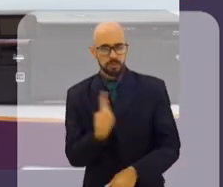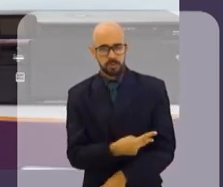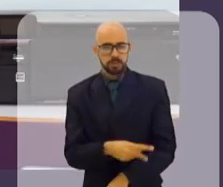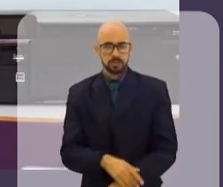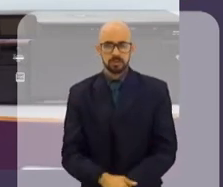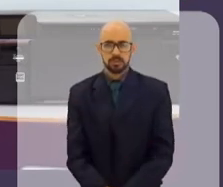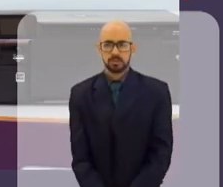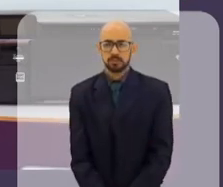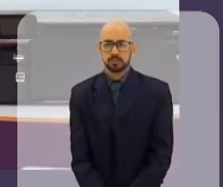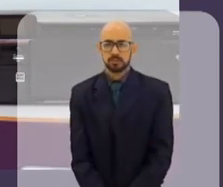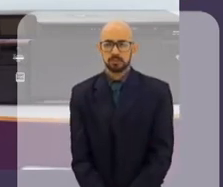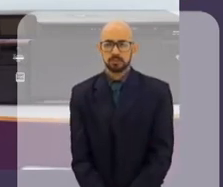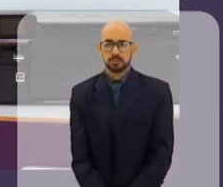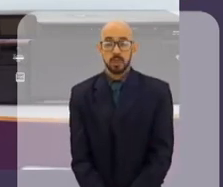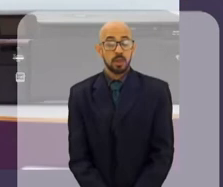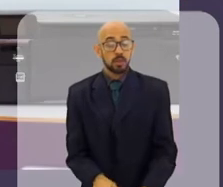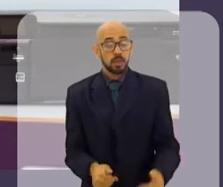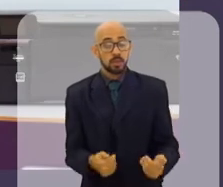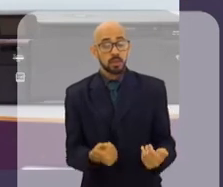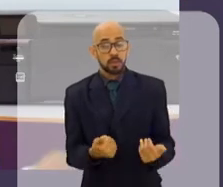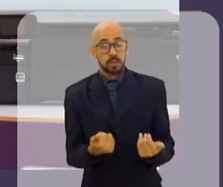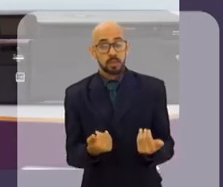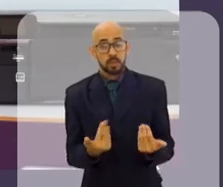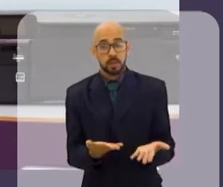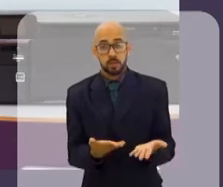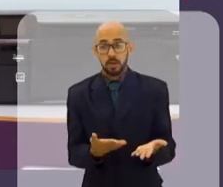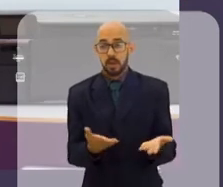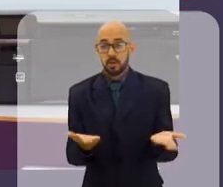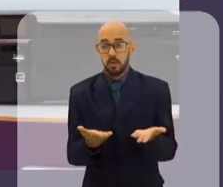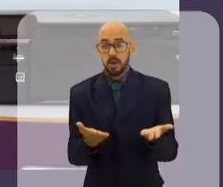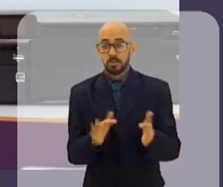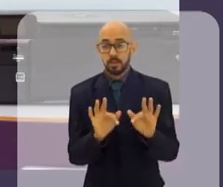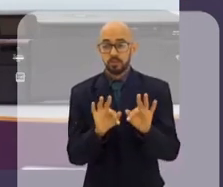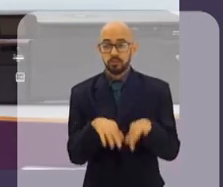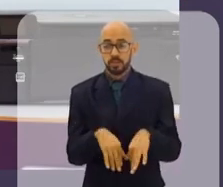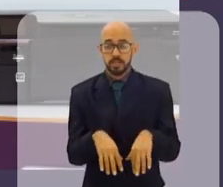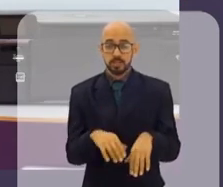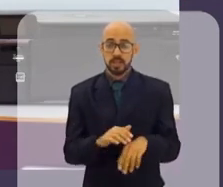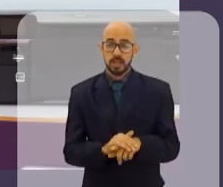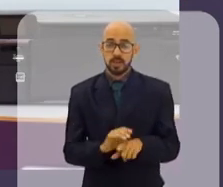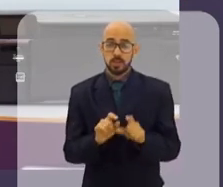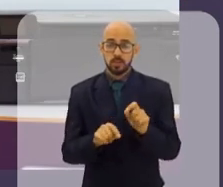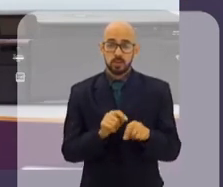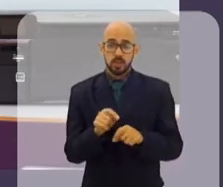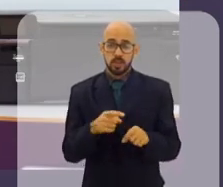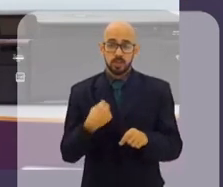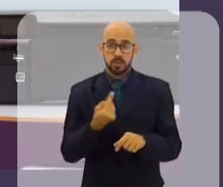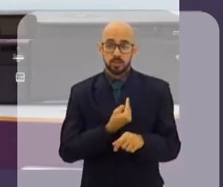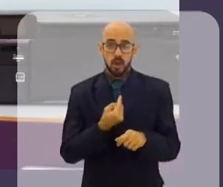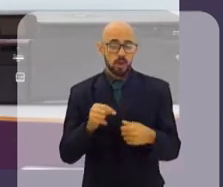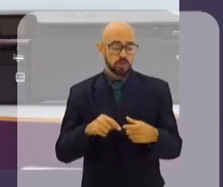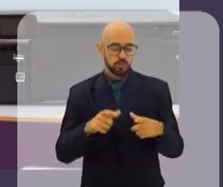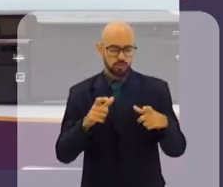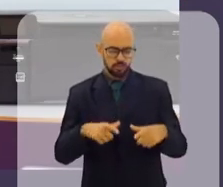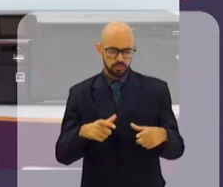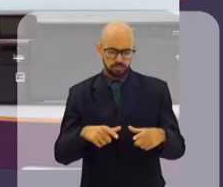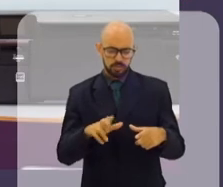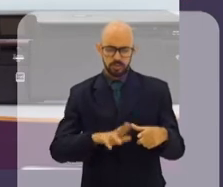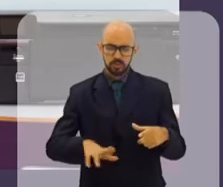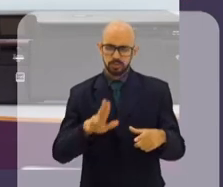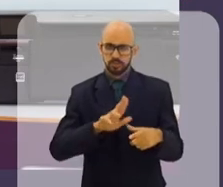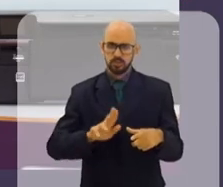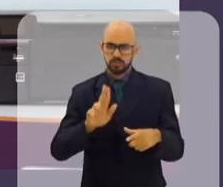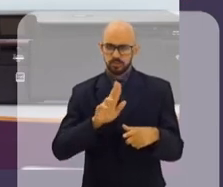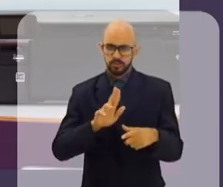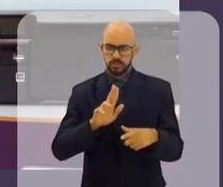E aí, só para a gente encerrar aqui o programa, A gente, no ambiente